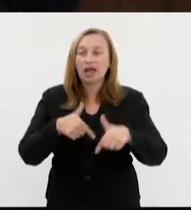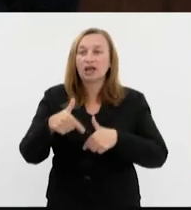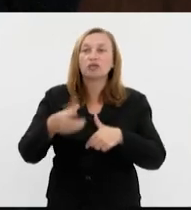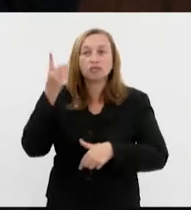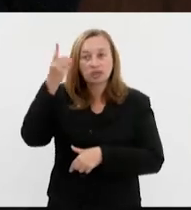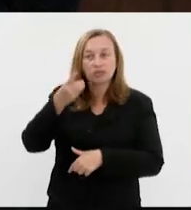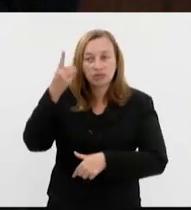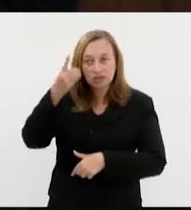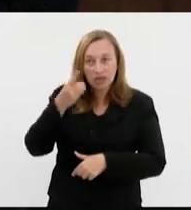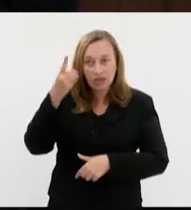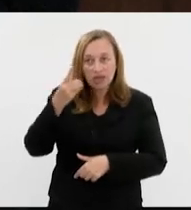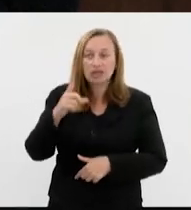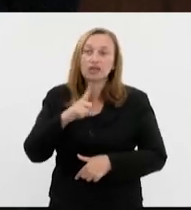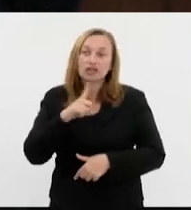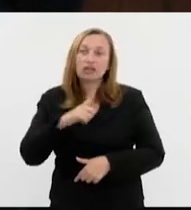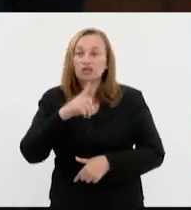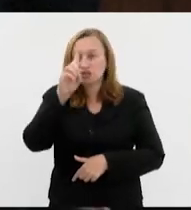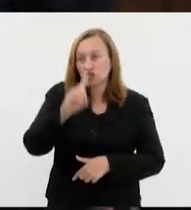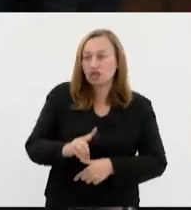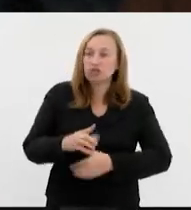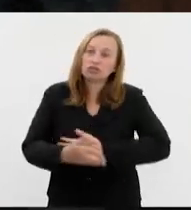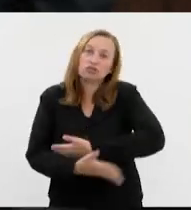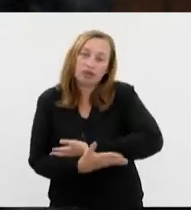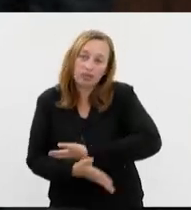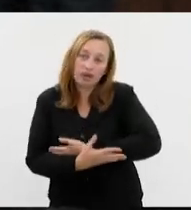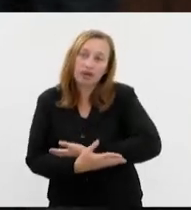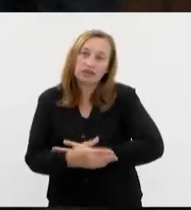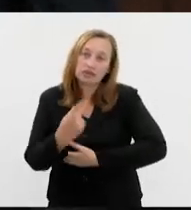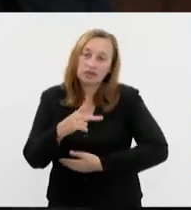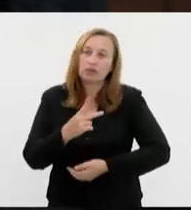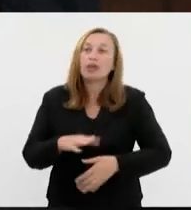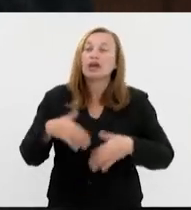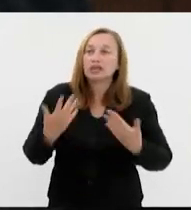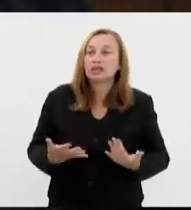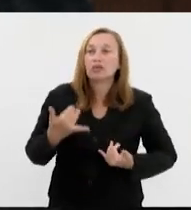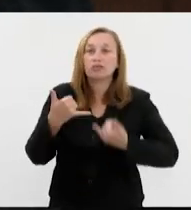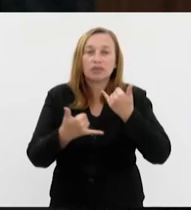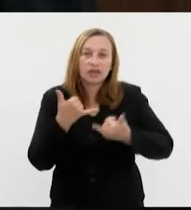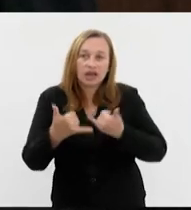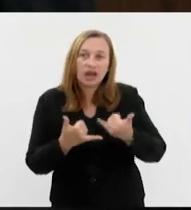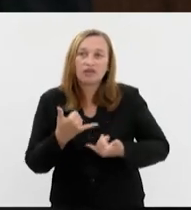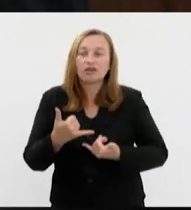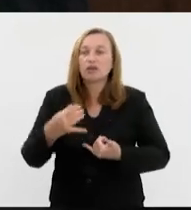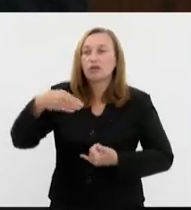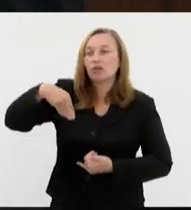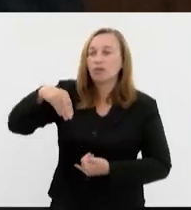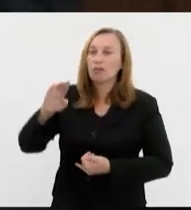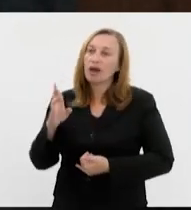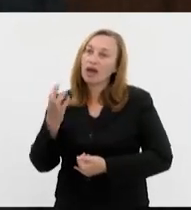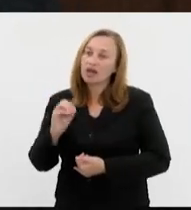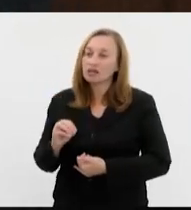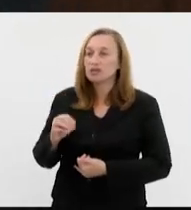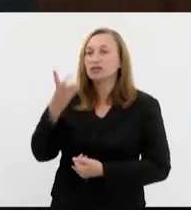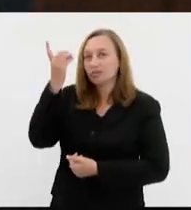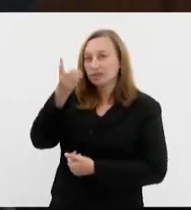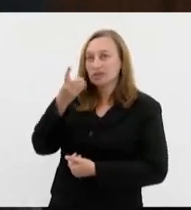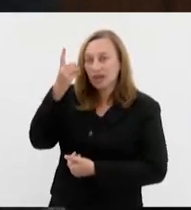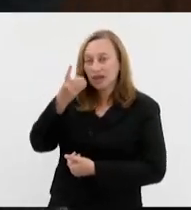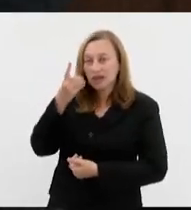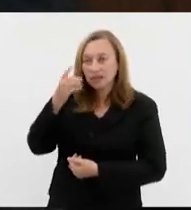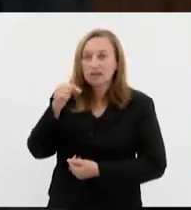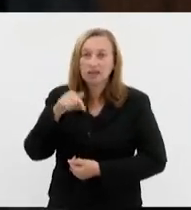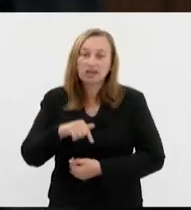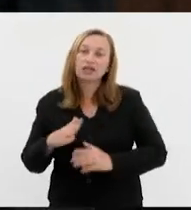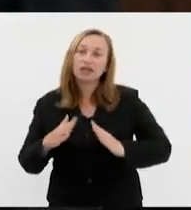possível, resguardando os direitos das crianças. Então, brincava com o Márcio Gualberto, deputado aqui